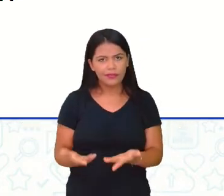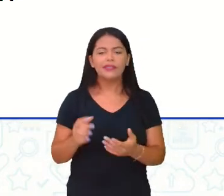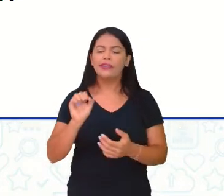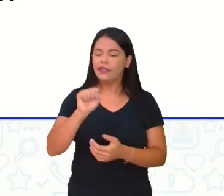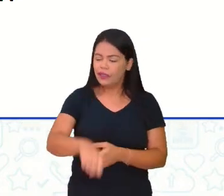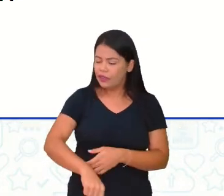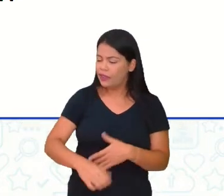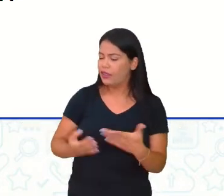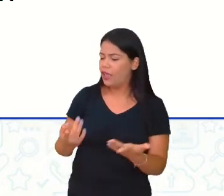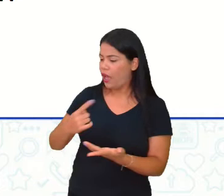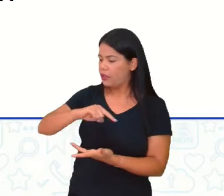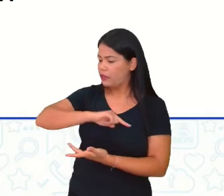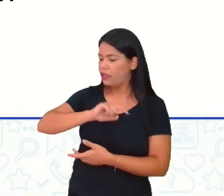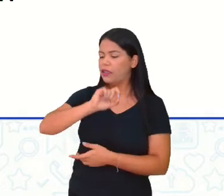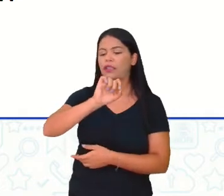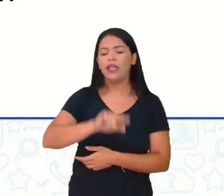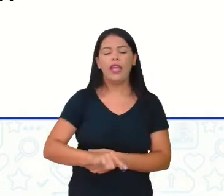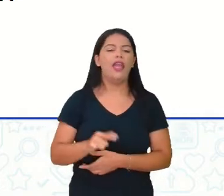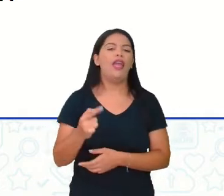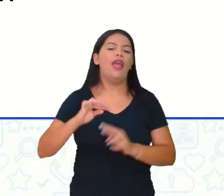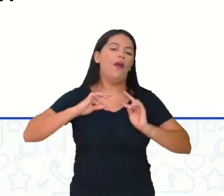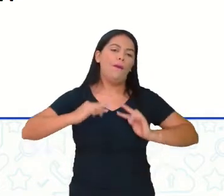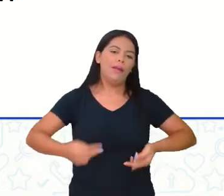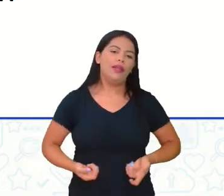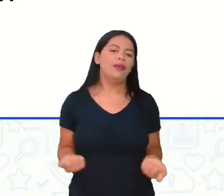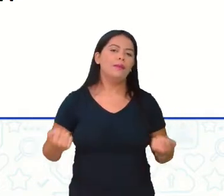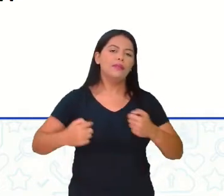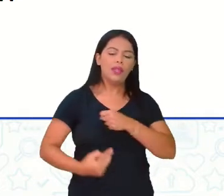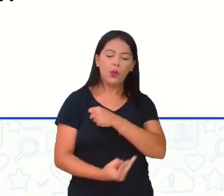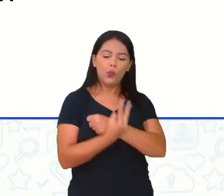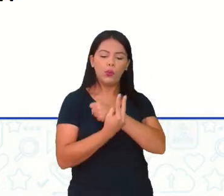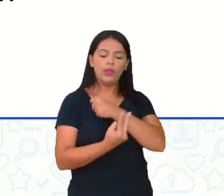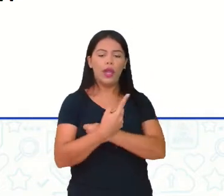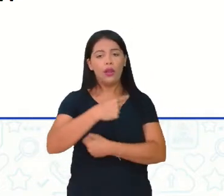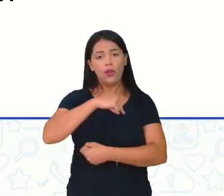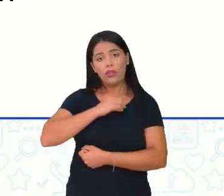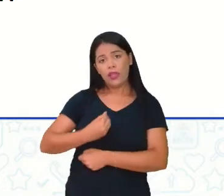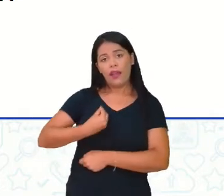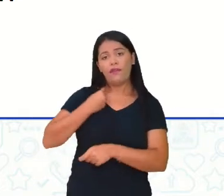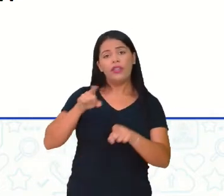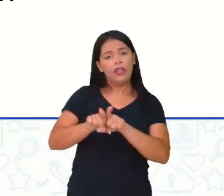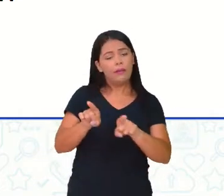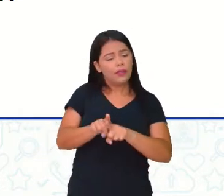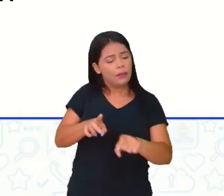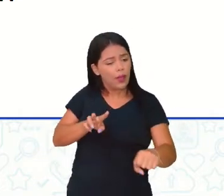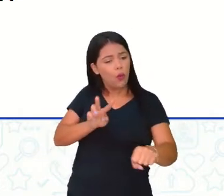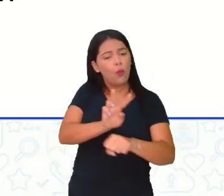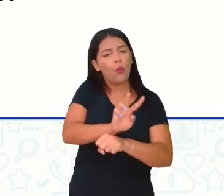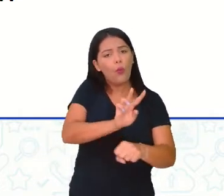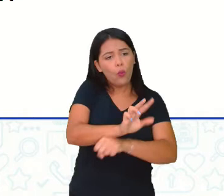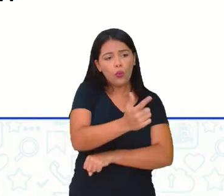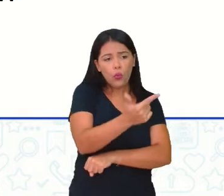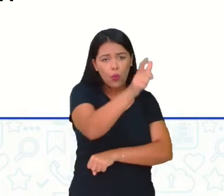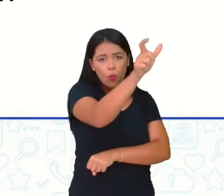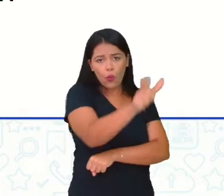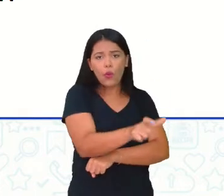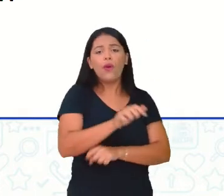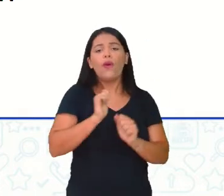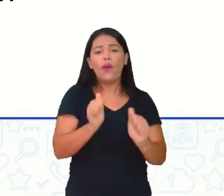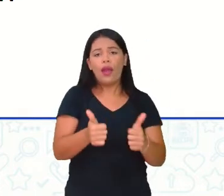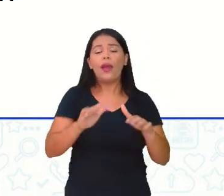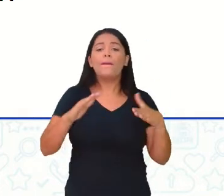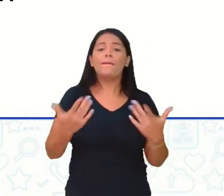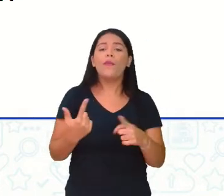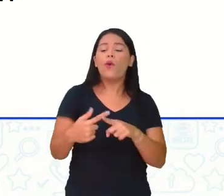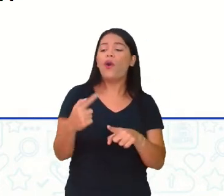devemos preservar, não é, a nossa vida, mas também preservar a vida do outro. Então, a vida é o